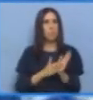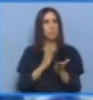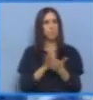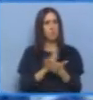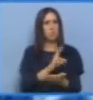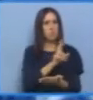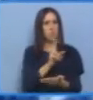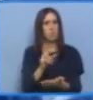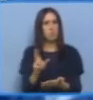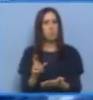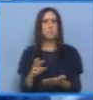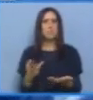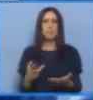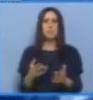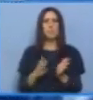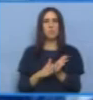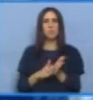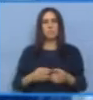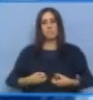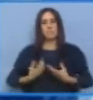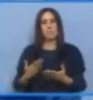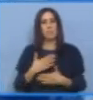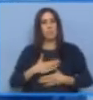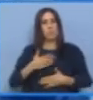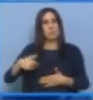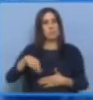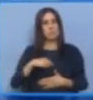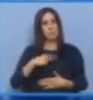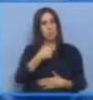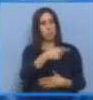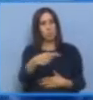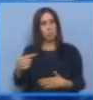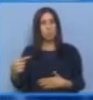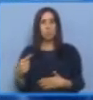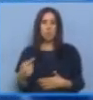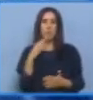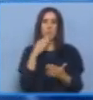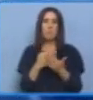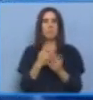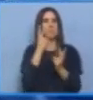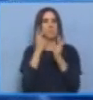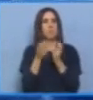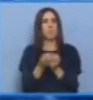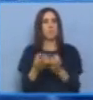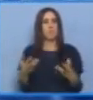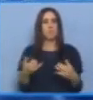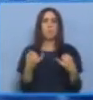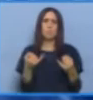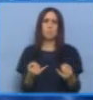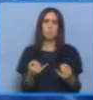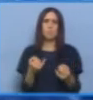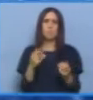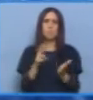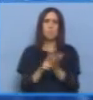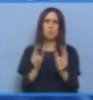escolas, partilhando o testemunho destes voluntários com outros, também que seja cada vez mais visível e que depois isso possa ser